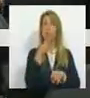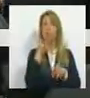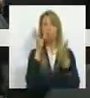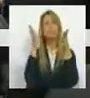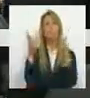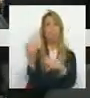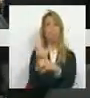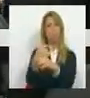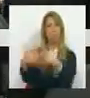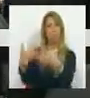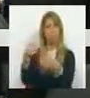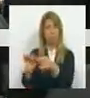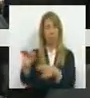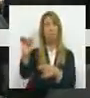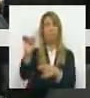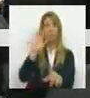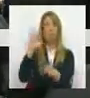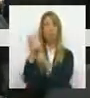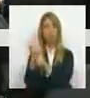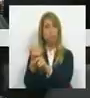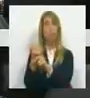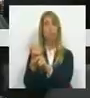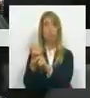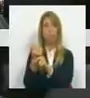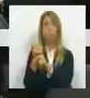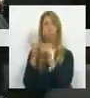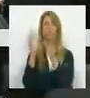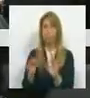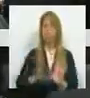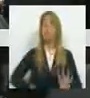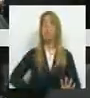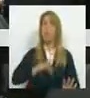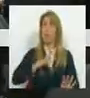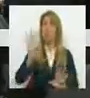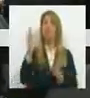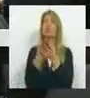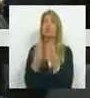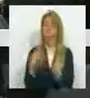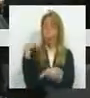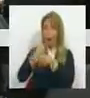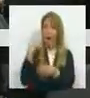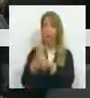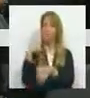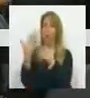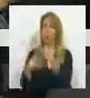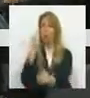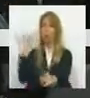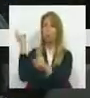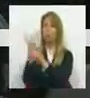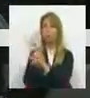vosso desempenho, estaremos vigilantes, temos plena confiança nesta solução, mas vamos manter-nos vigilantes, a bem do Douro, a bem